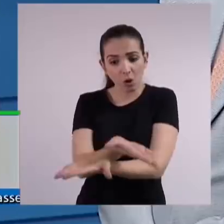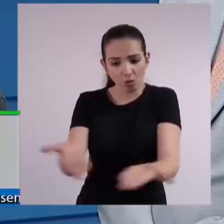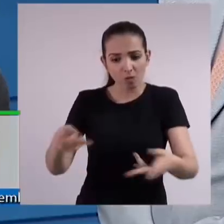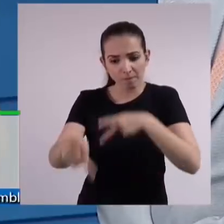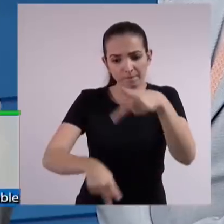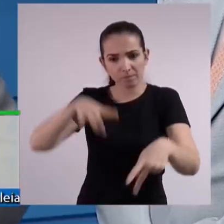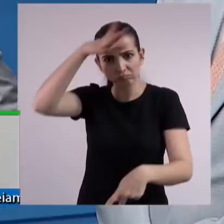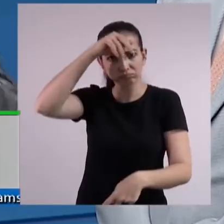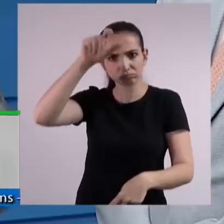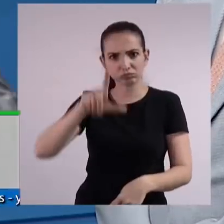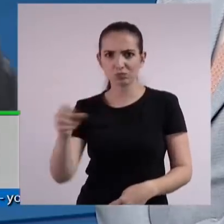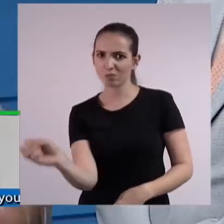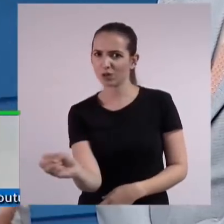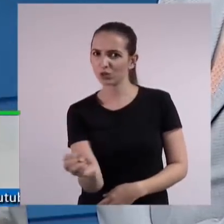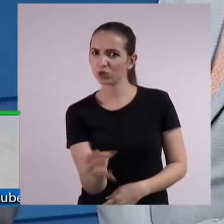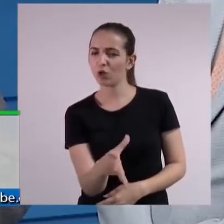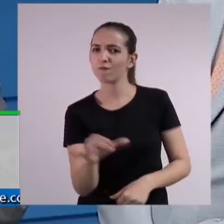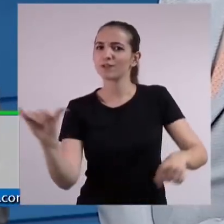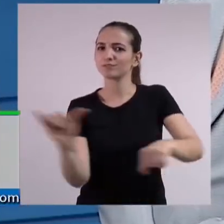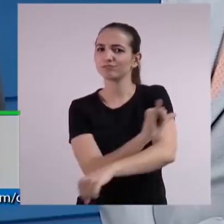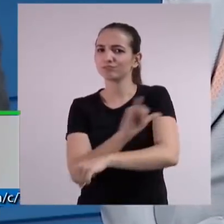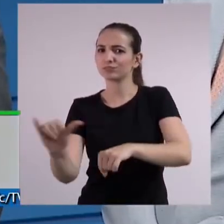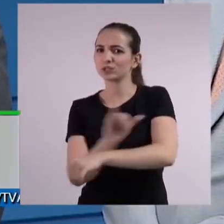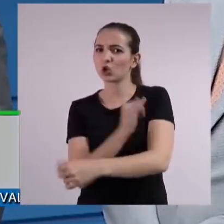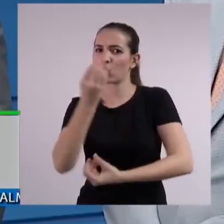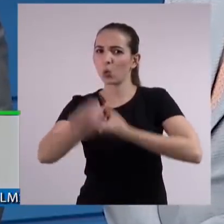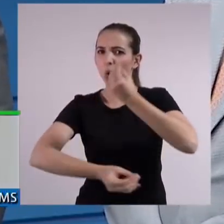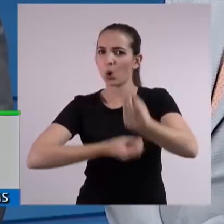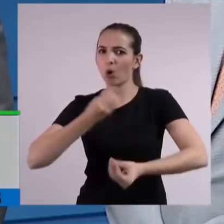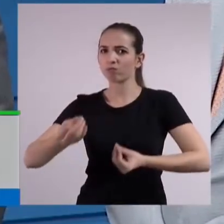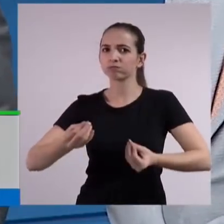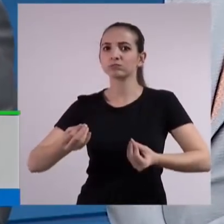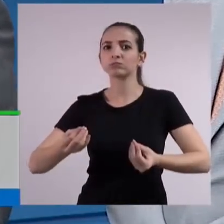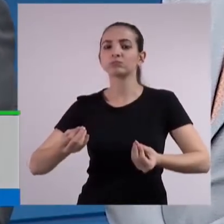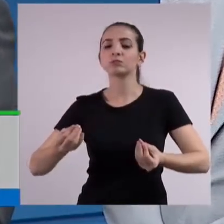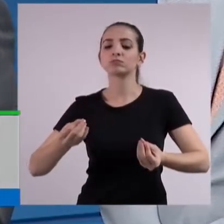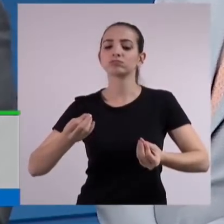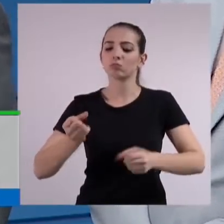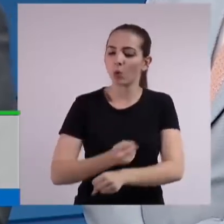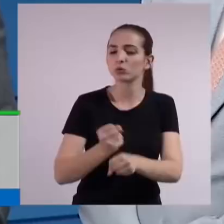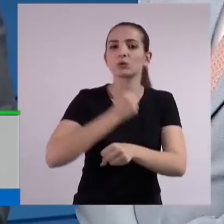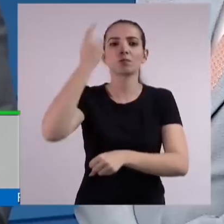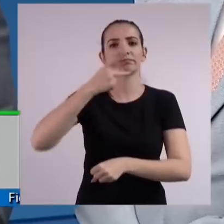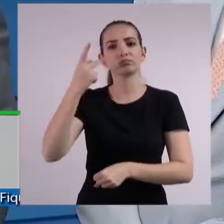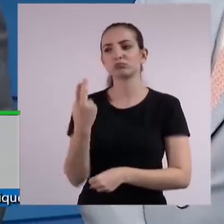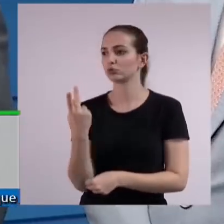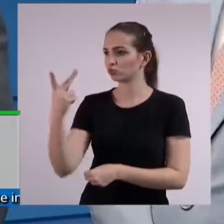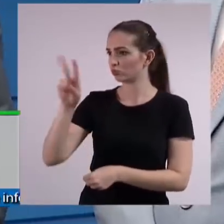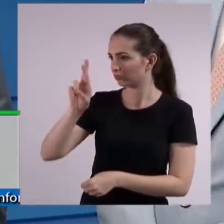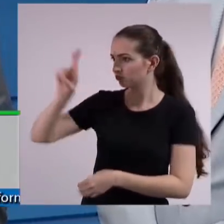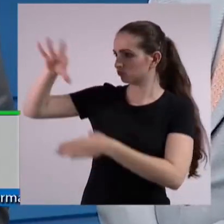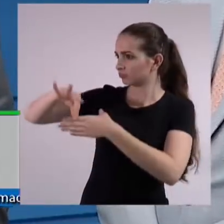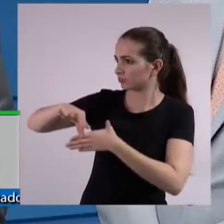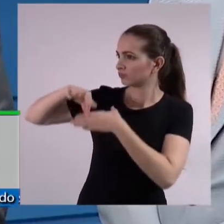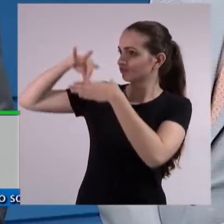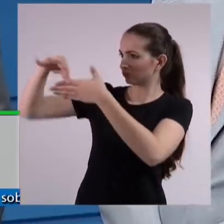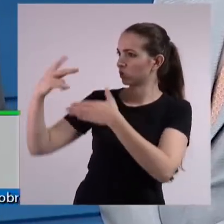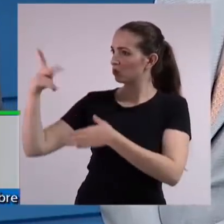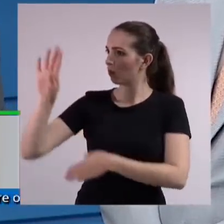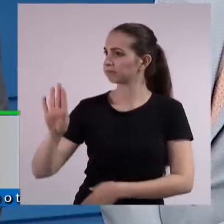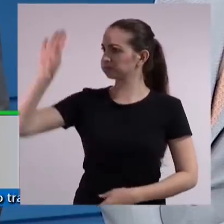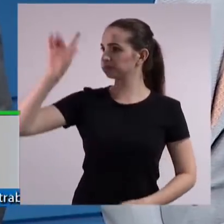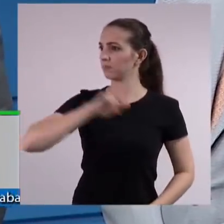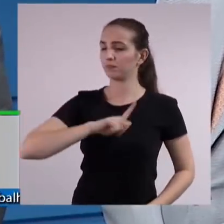sul-mato-grossense uma nova forma de fazer política através do seu comando, da sua